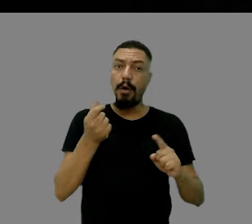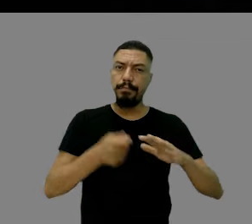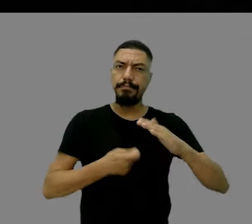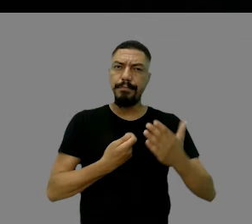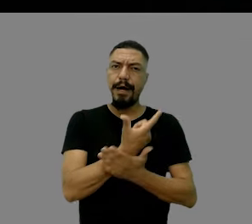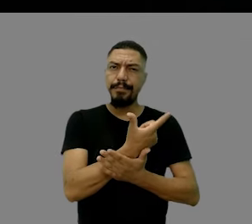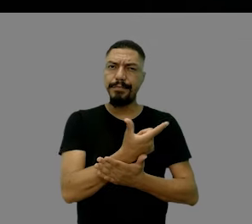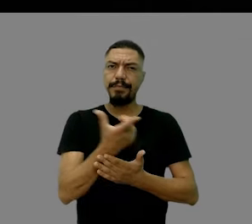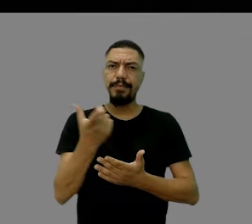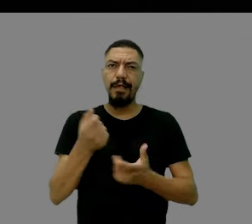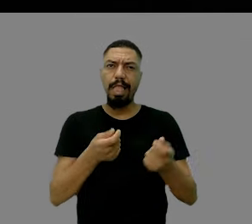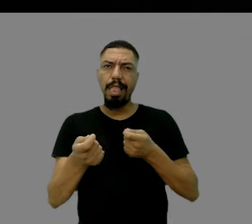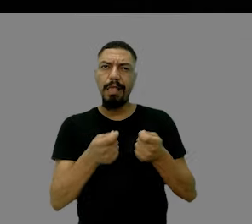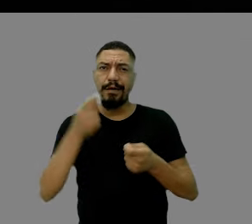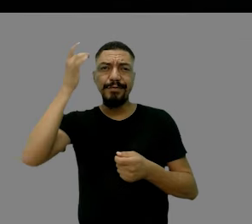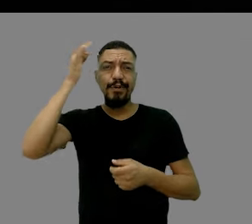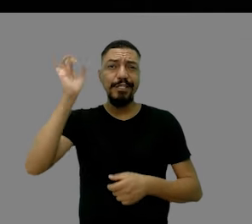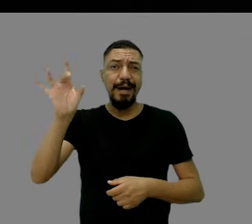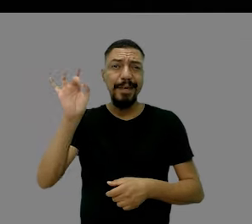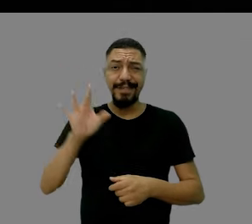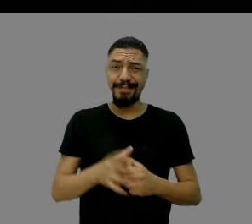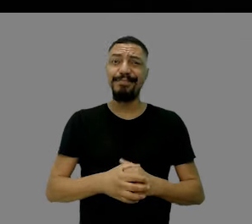Economiza uma bela dor de cabeça.